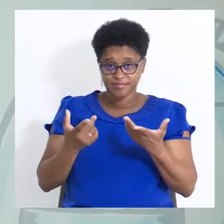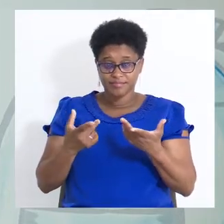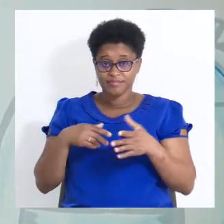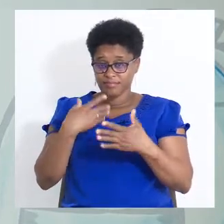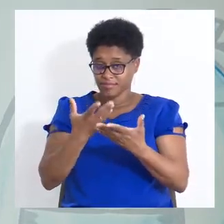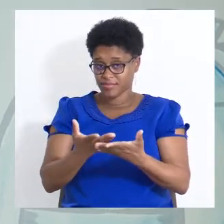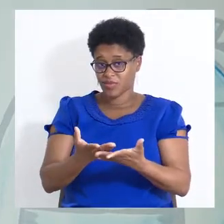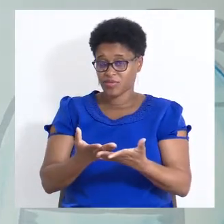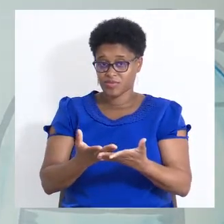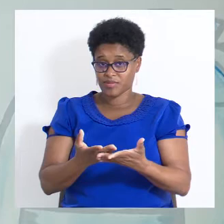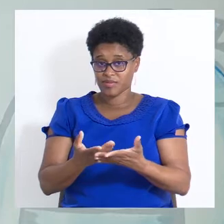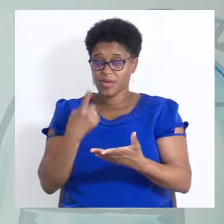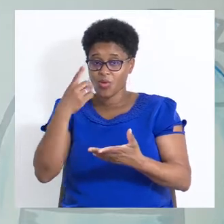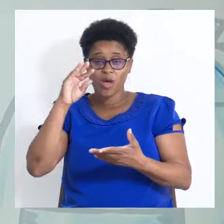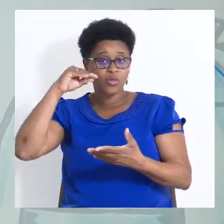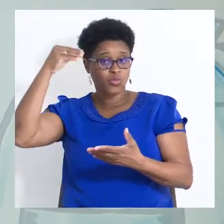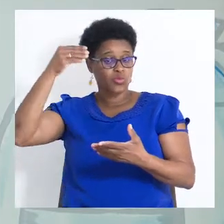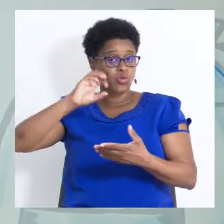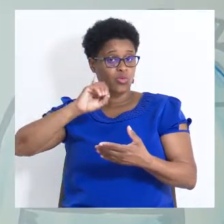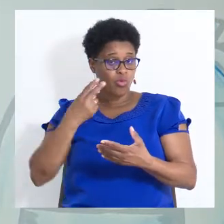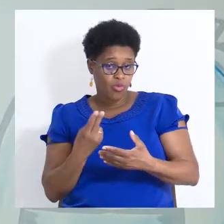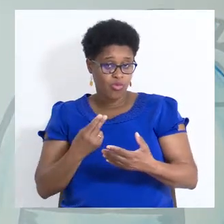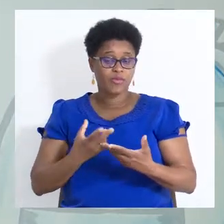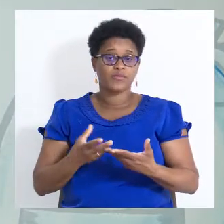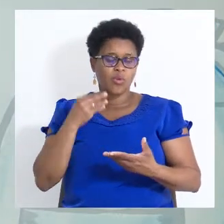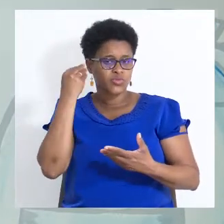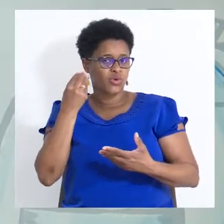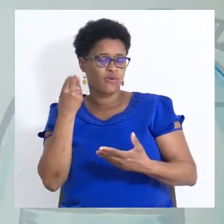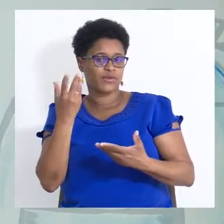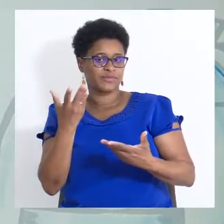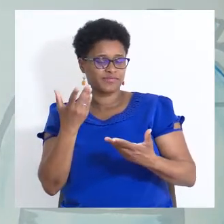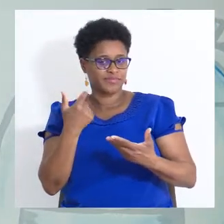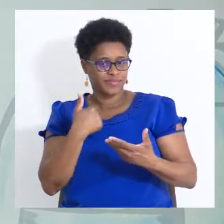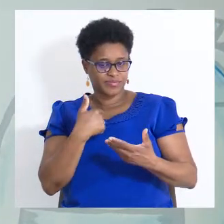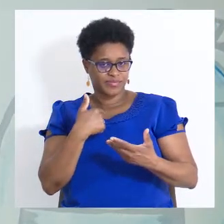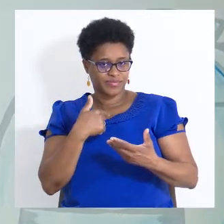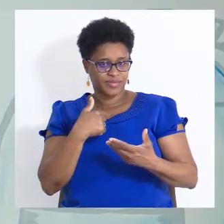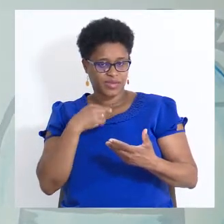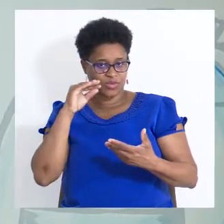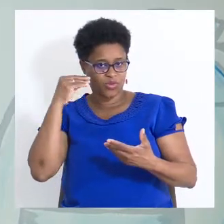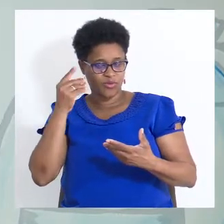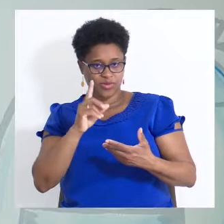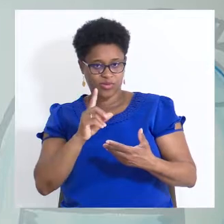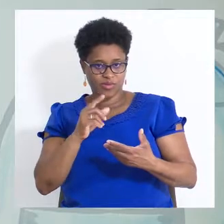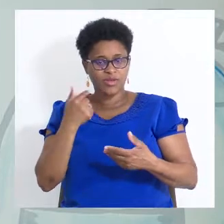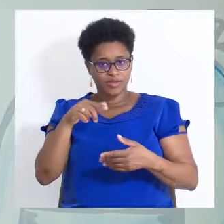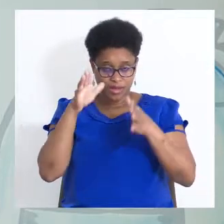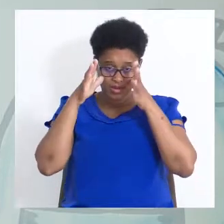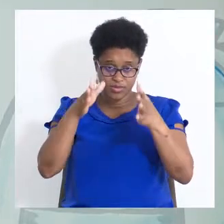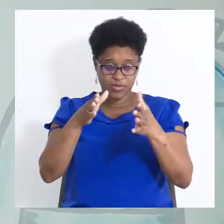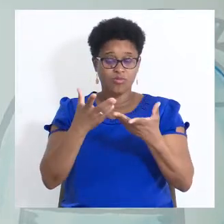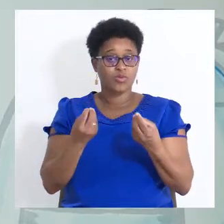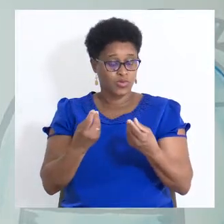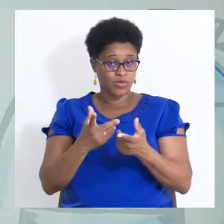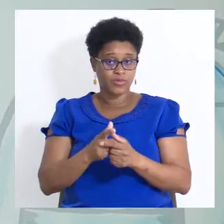infantil, dedicado a um adulto ou a um jovem. Não combina. Então, nós temos que ter